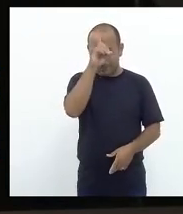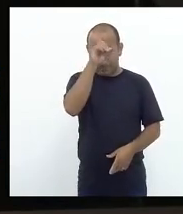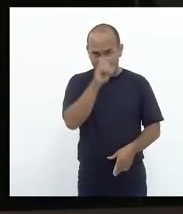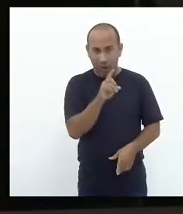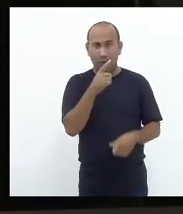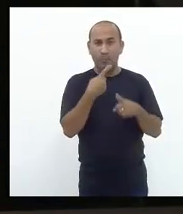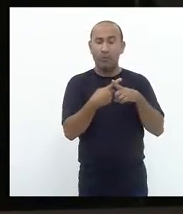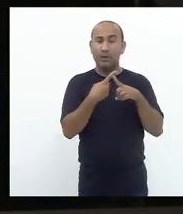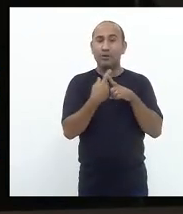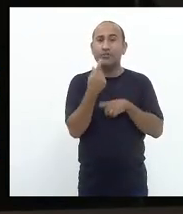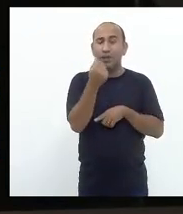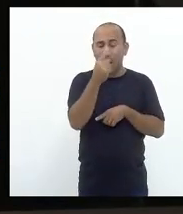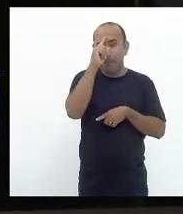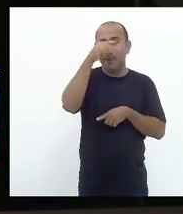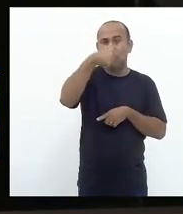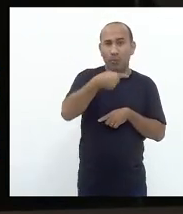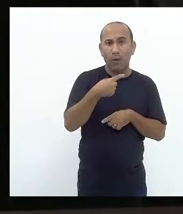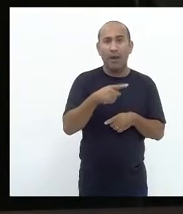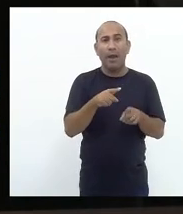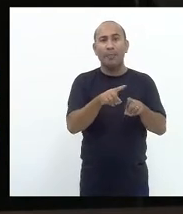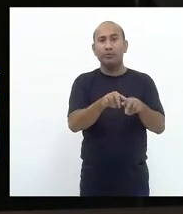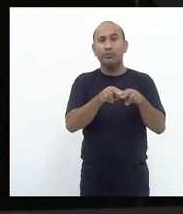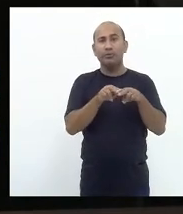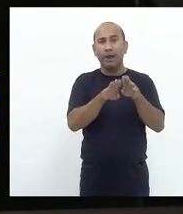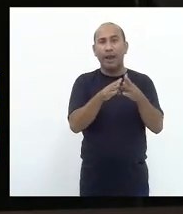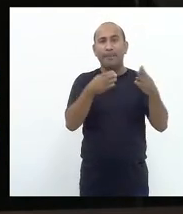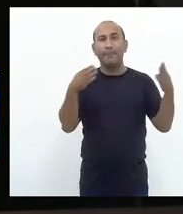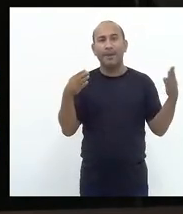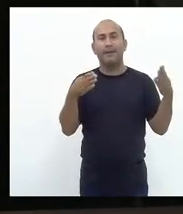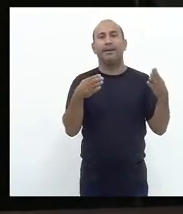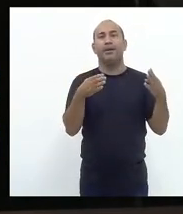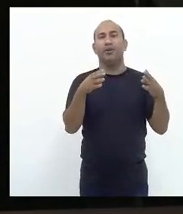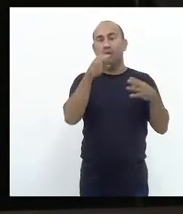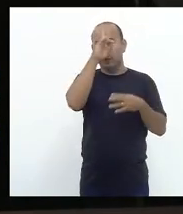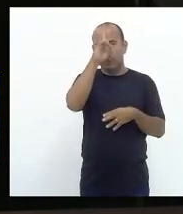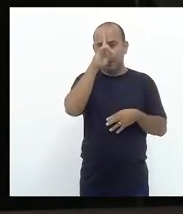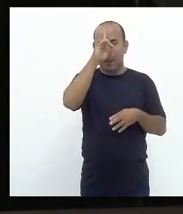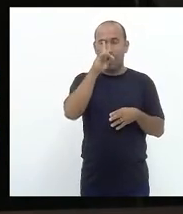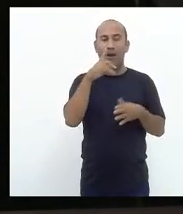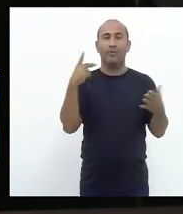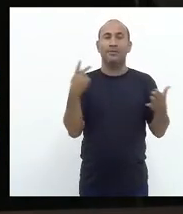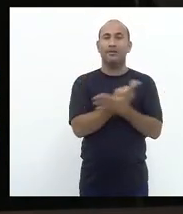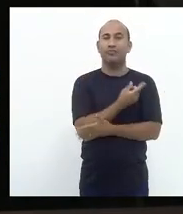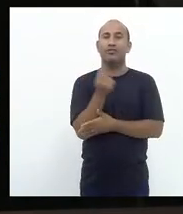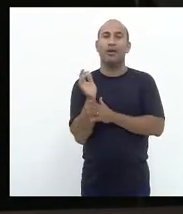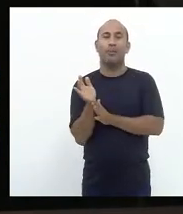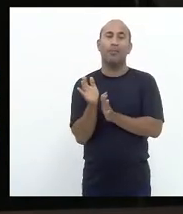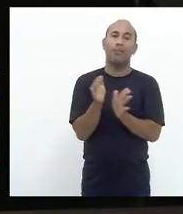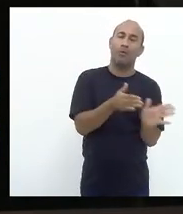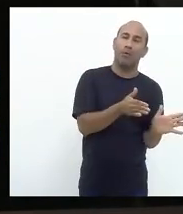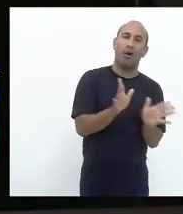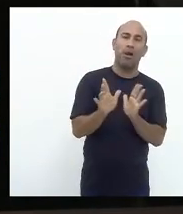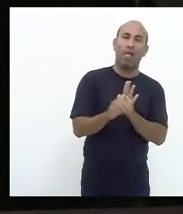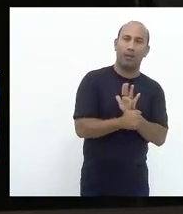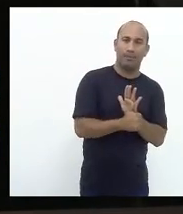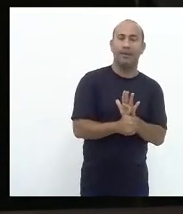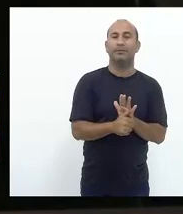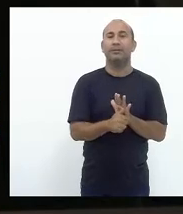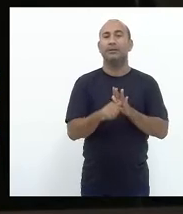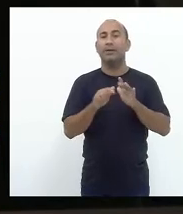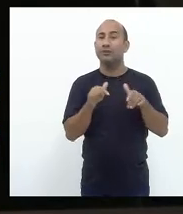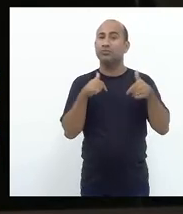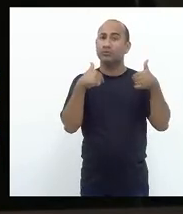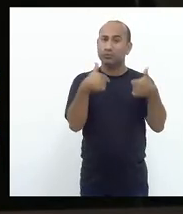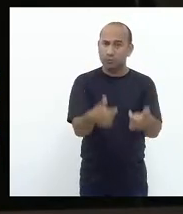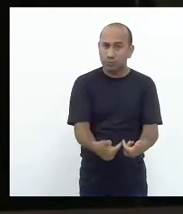foi enviado para a abertura dos hospitais de campanha, eles foram totalmente desviados. Um ato que